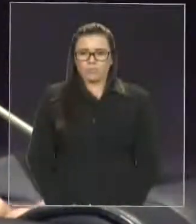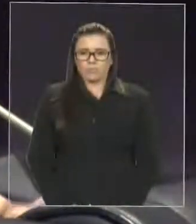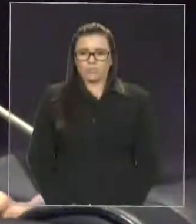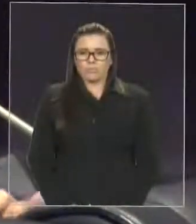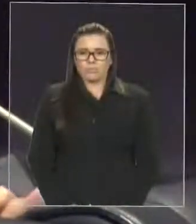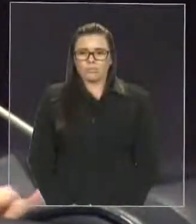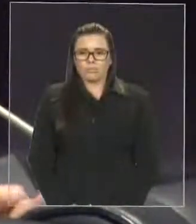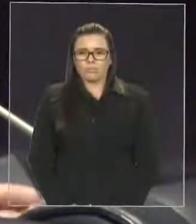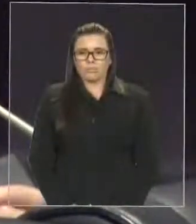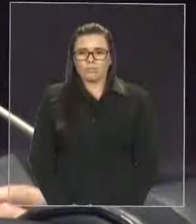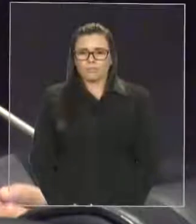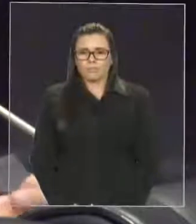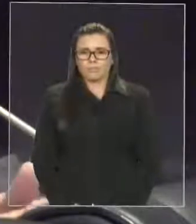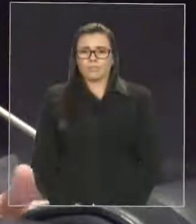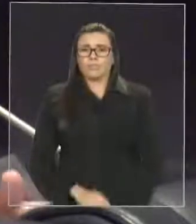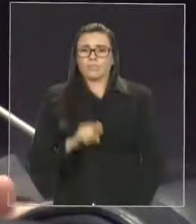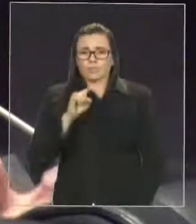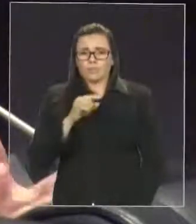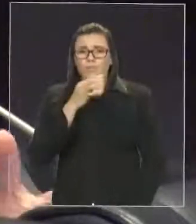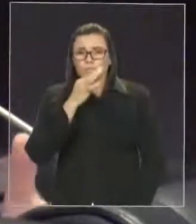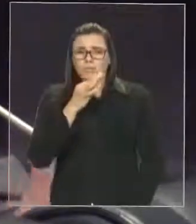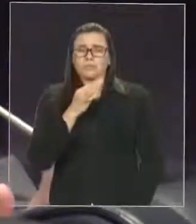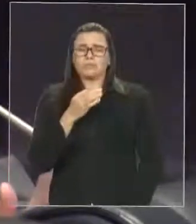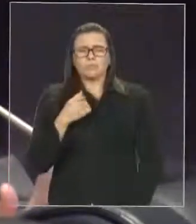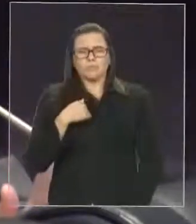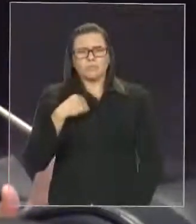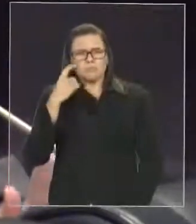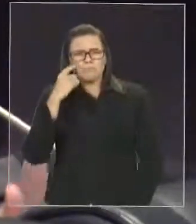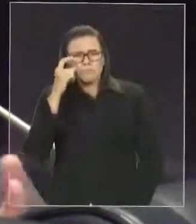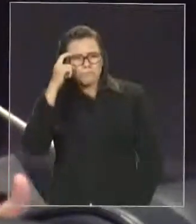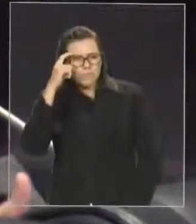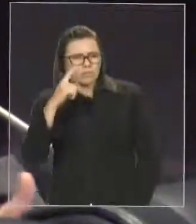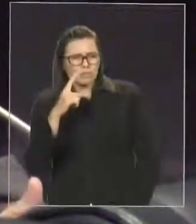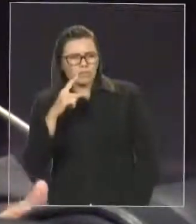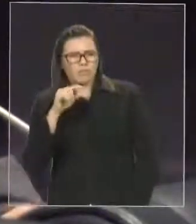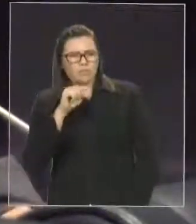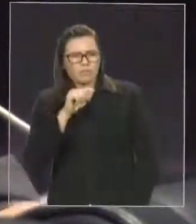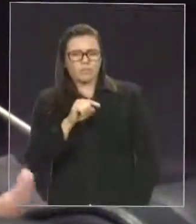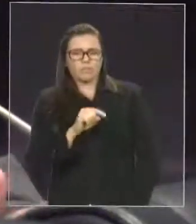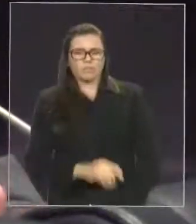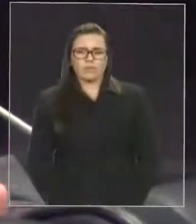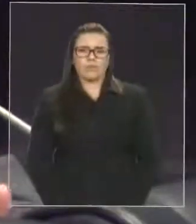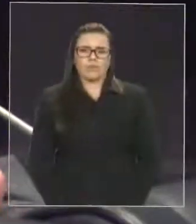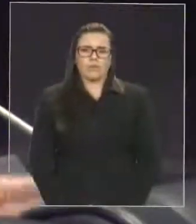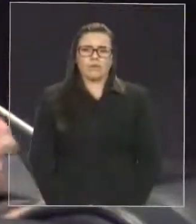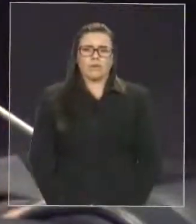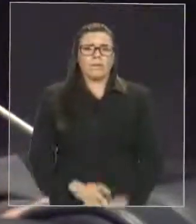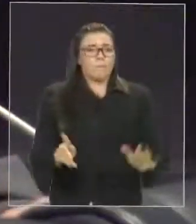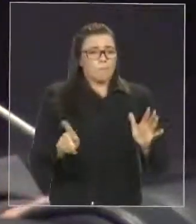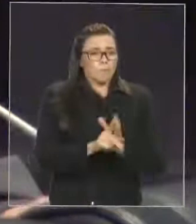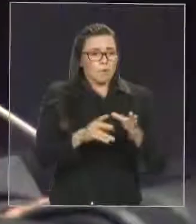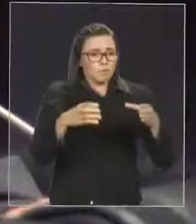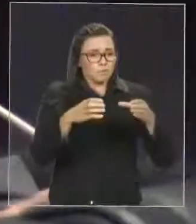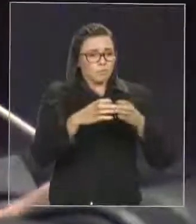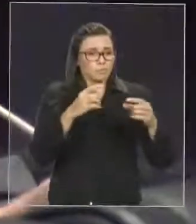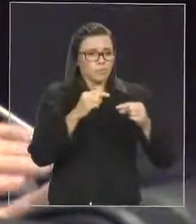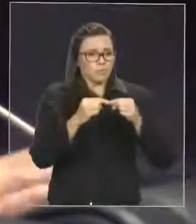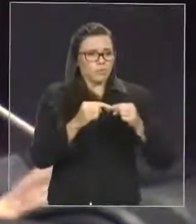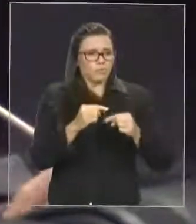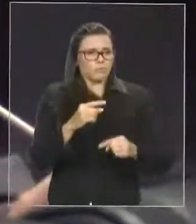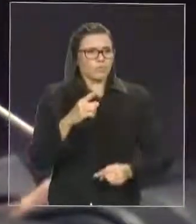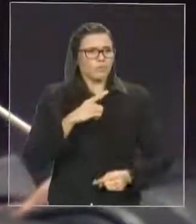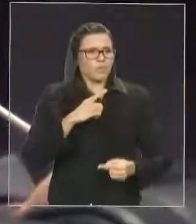partidário. Vossa Excelência é de um partido que não tem um fundo partidário tão grande quanto outros